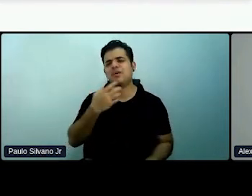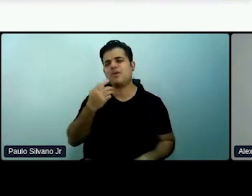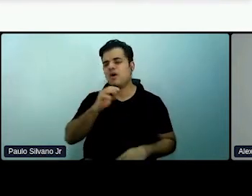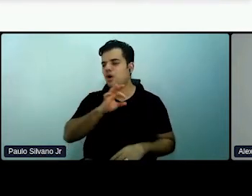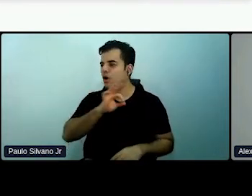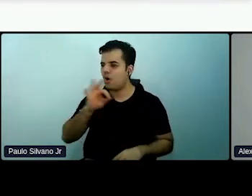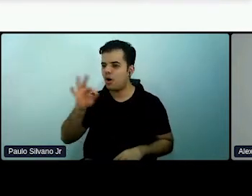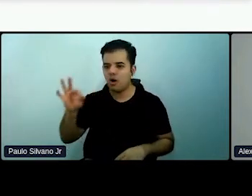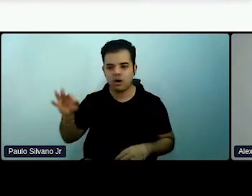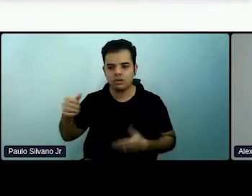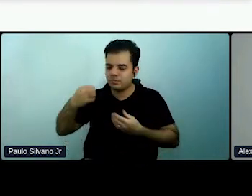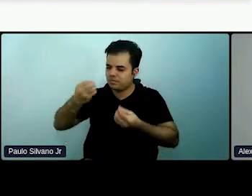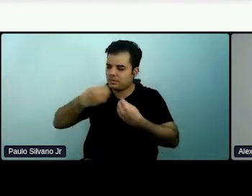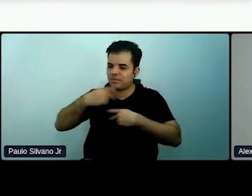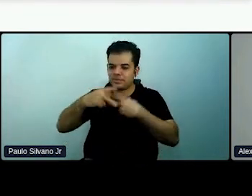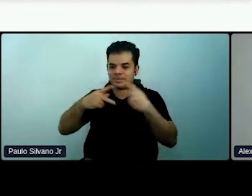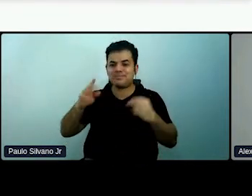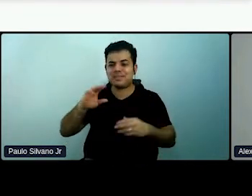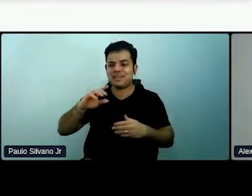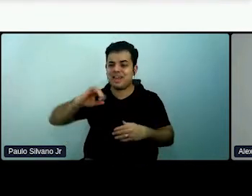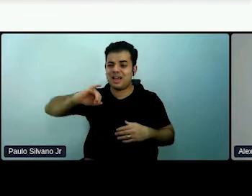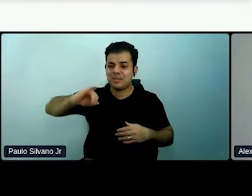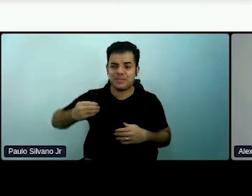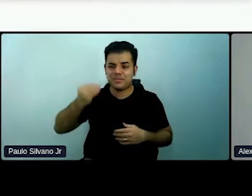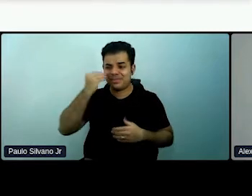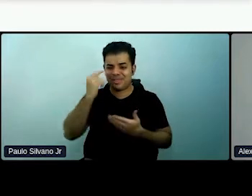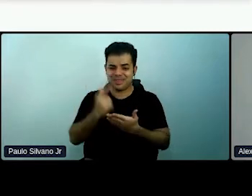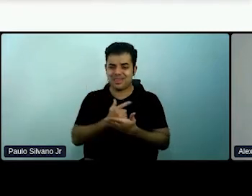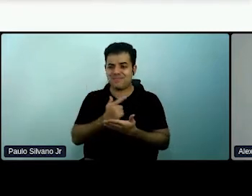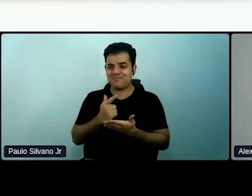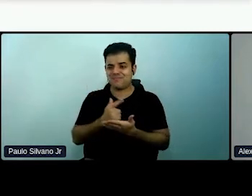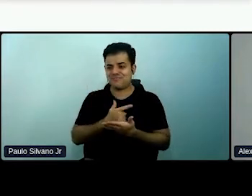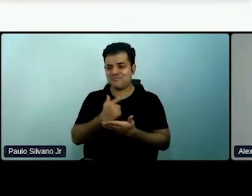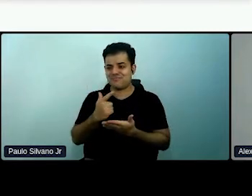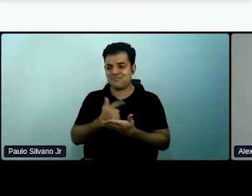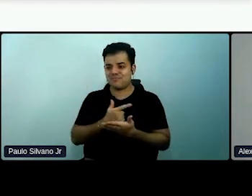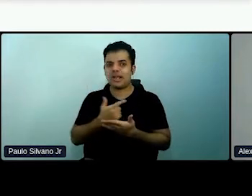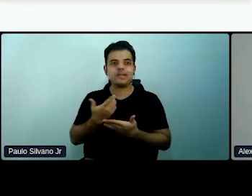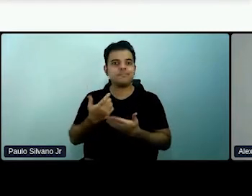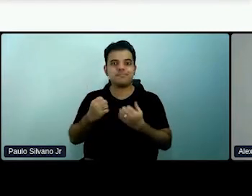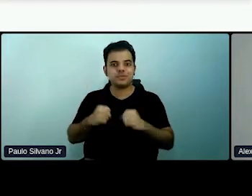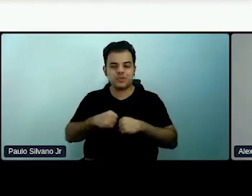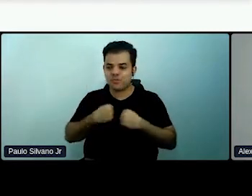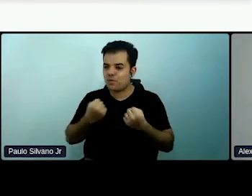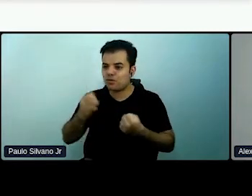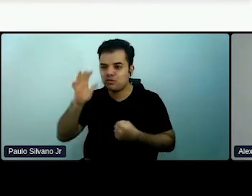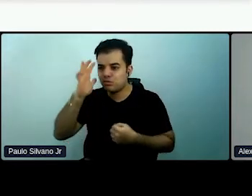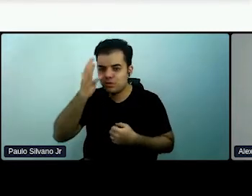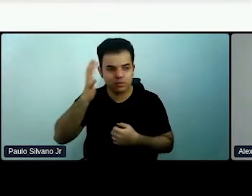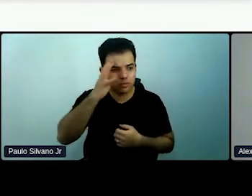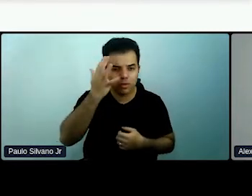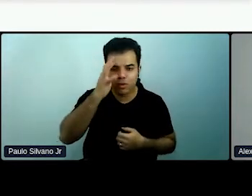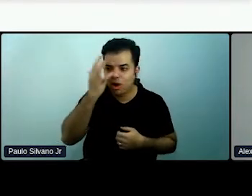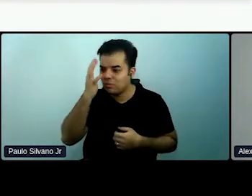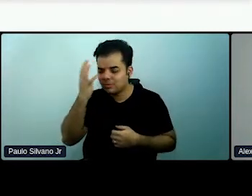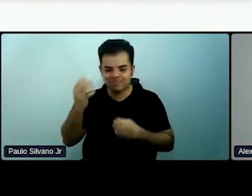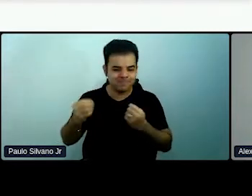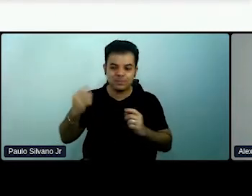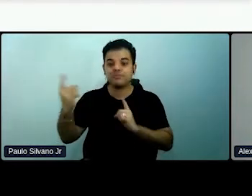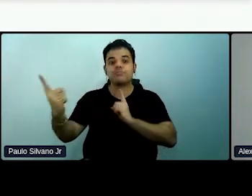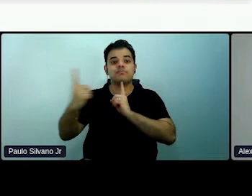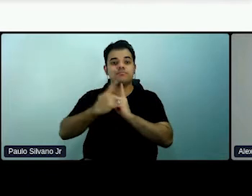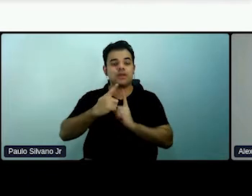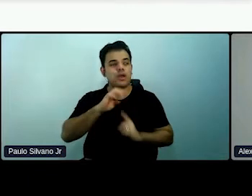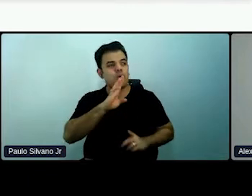sensacional o kit, mas não vou poder aproveitar o livro. E aí começaram a correr atrás de soluções. E aí vieram me procurar também